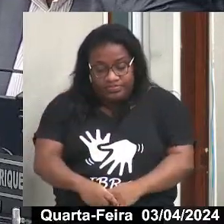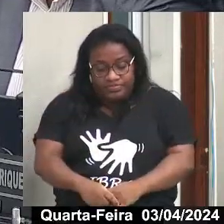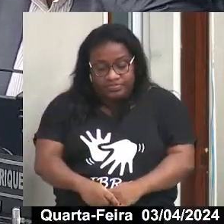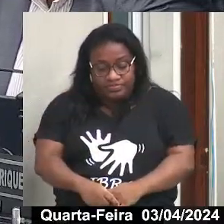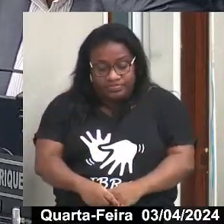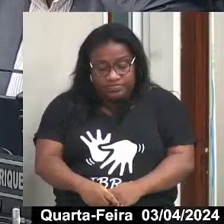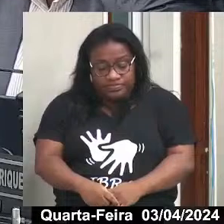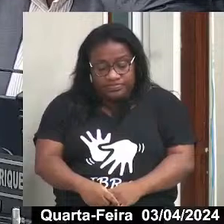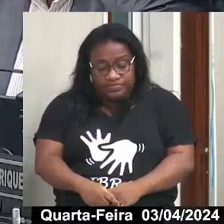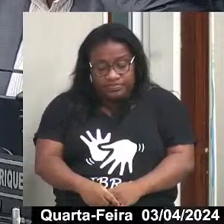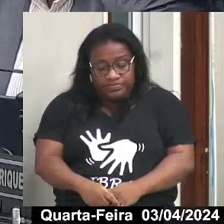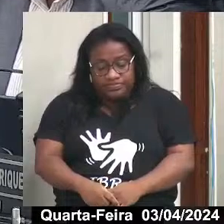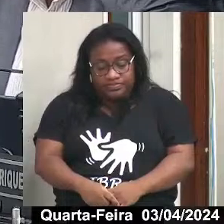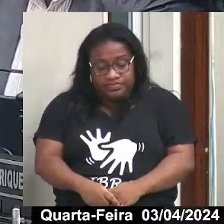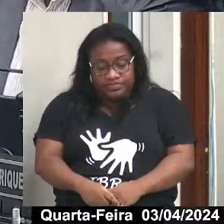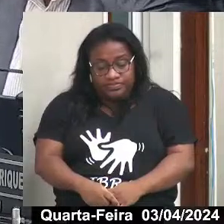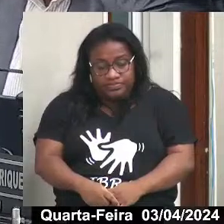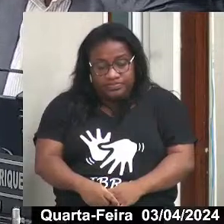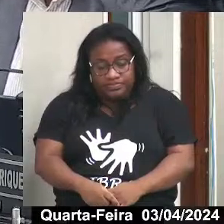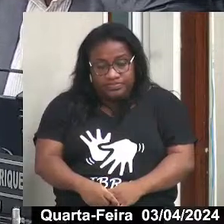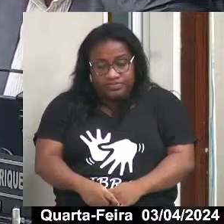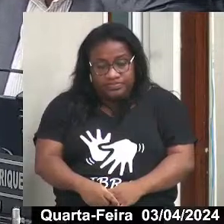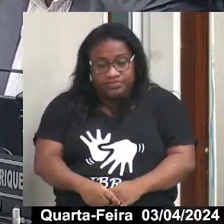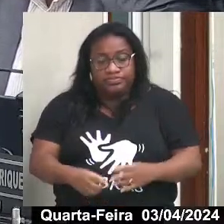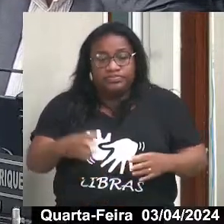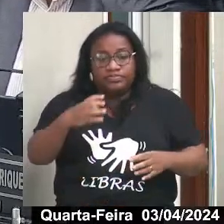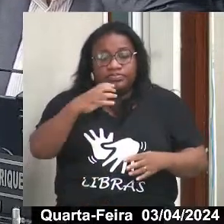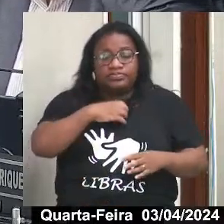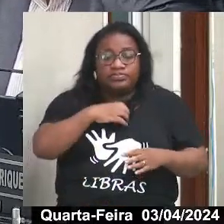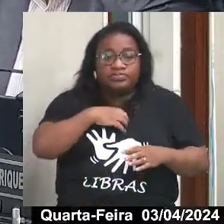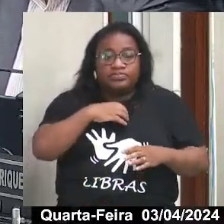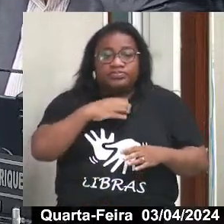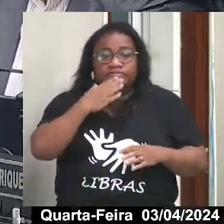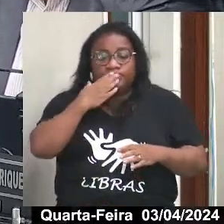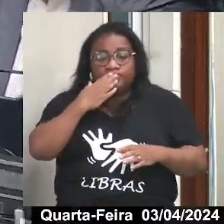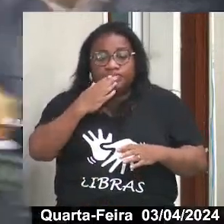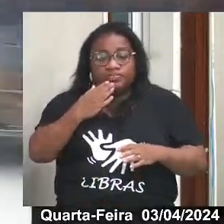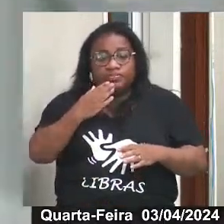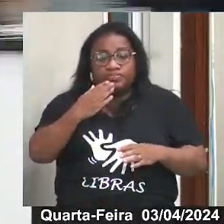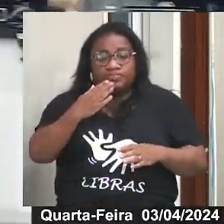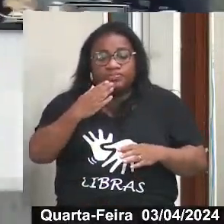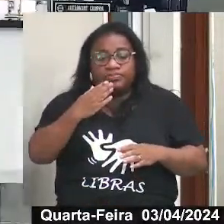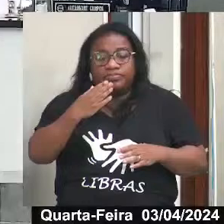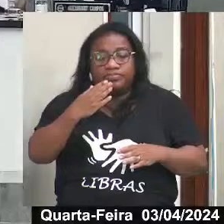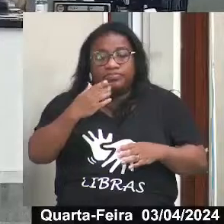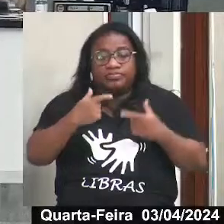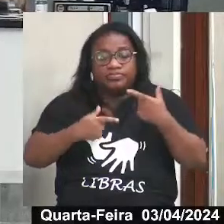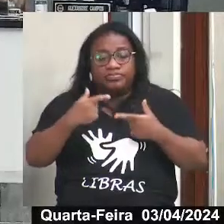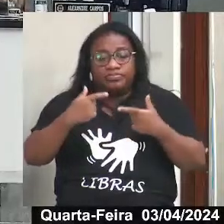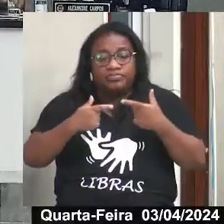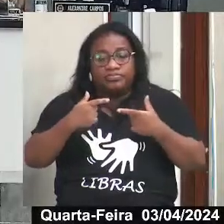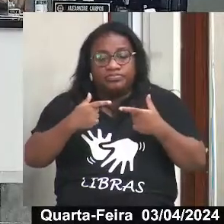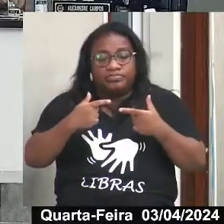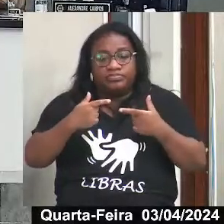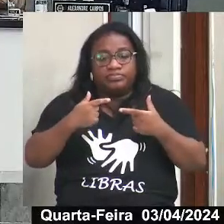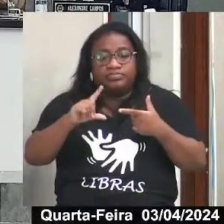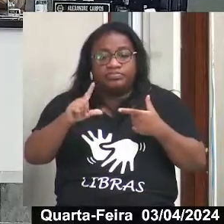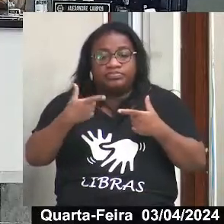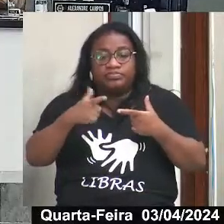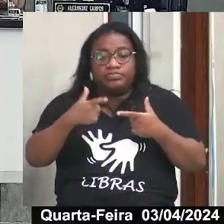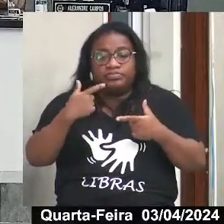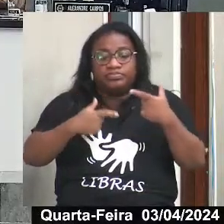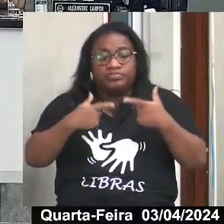presidente. A moção de pesar do vereador Dedé, 9 de 2024, continua em